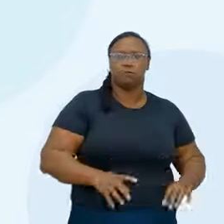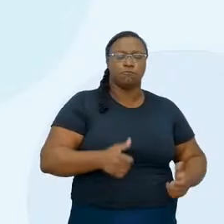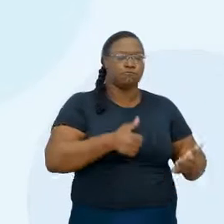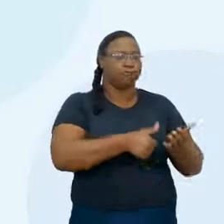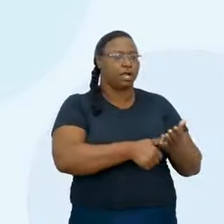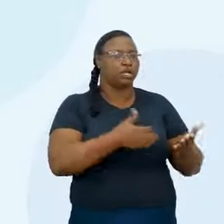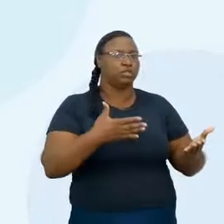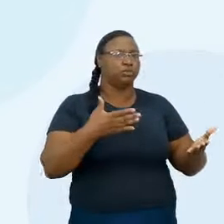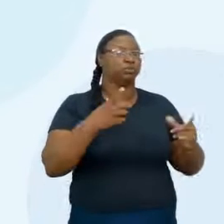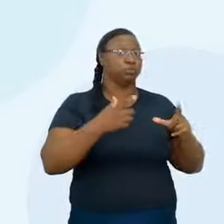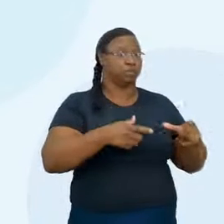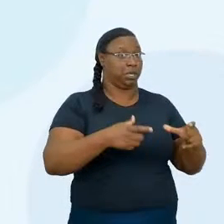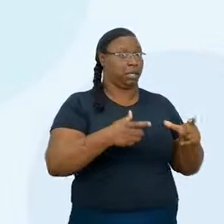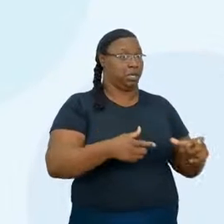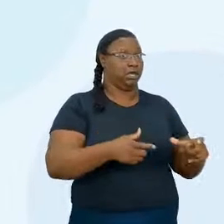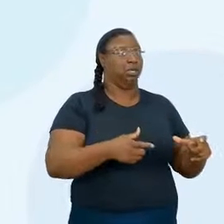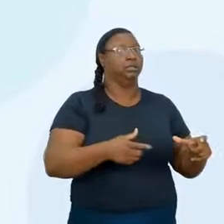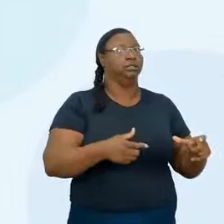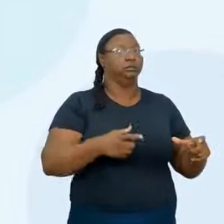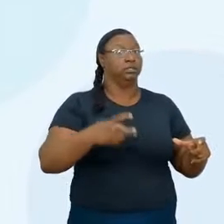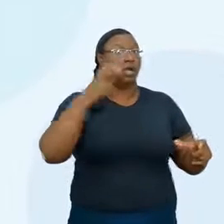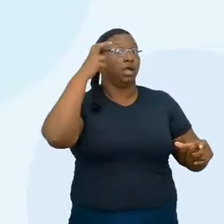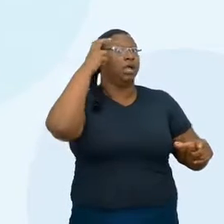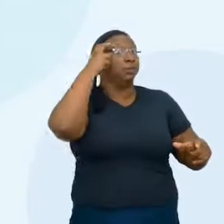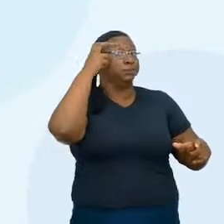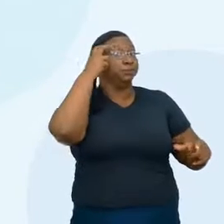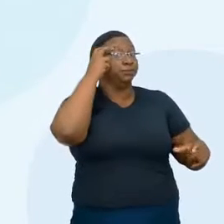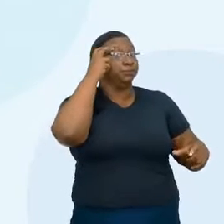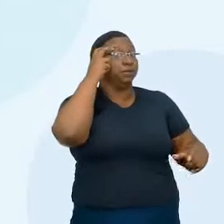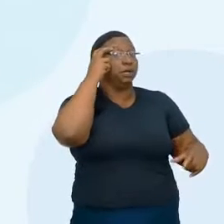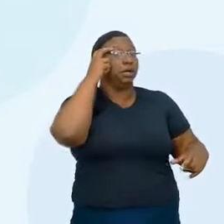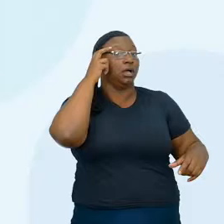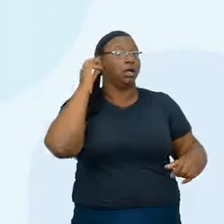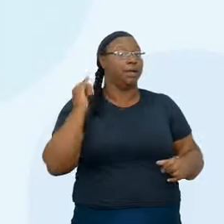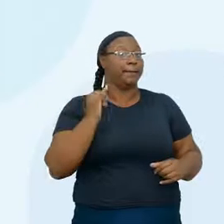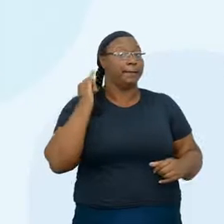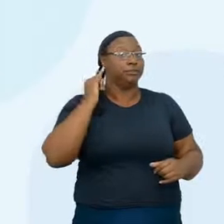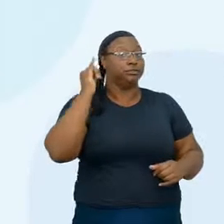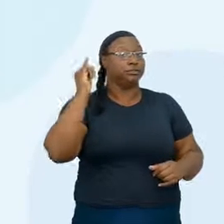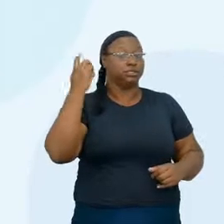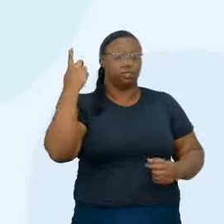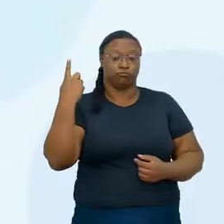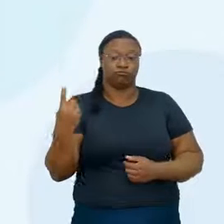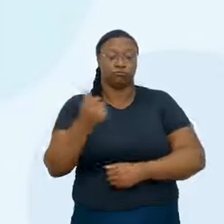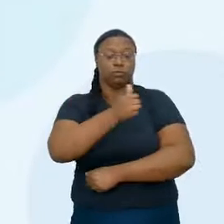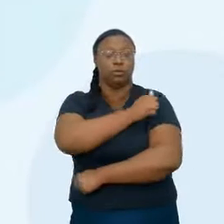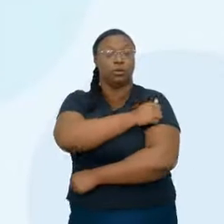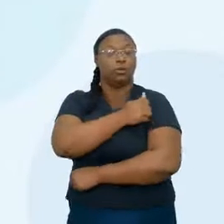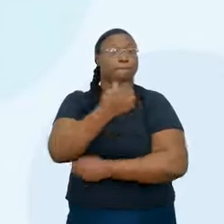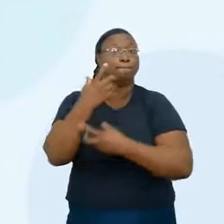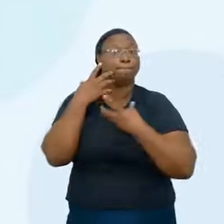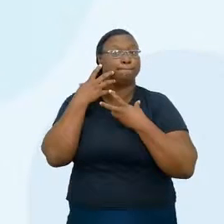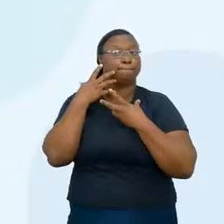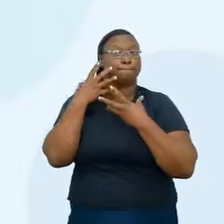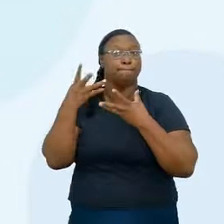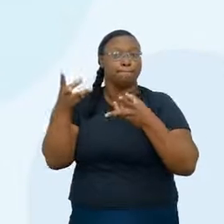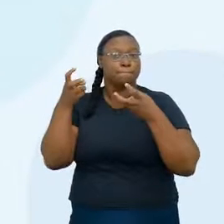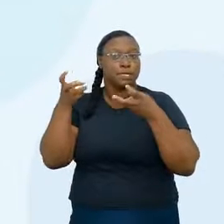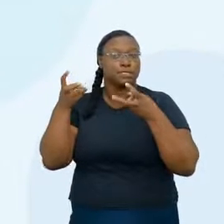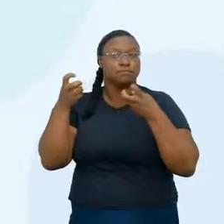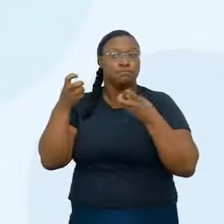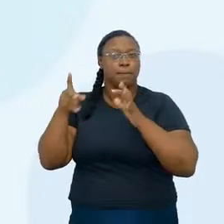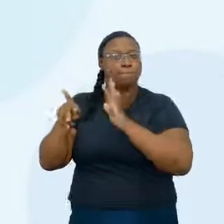locais, reforçando, né, a importância do aluno se perceber pertencente a esse